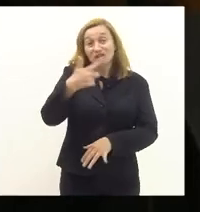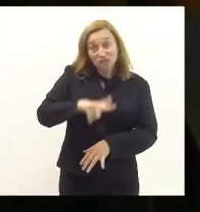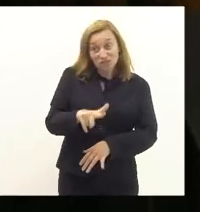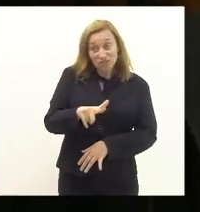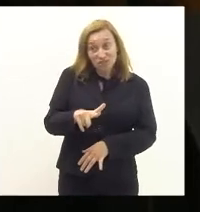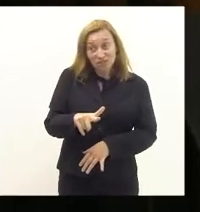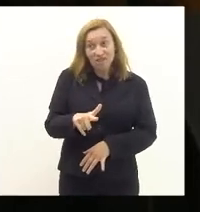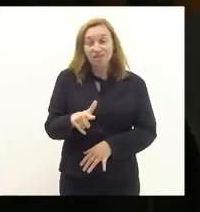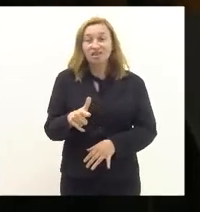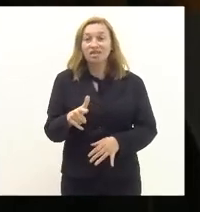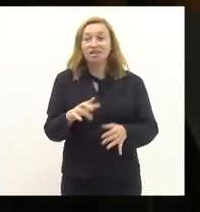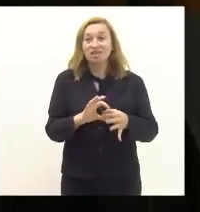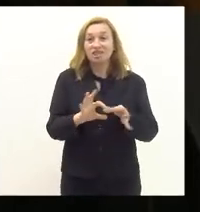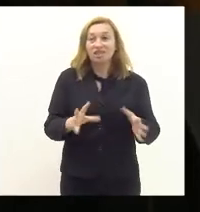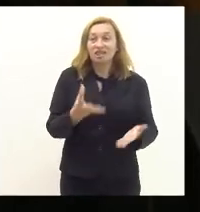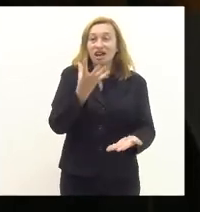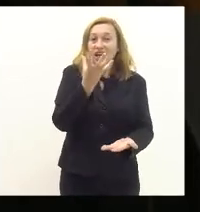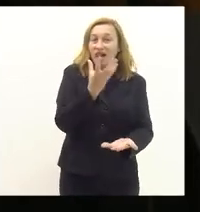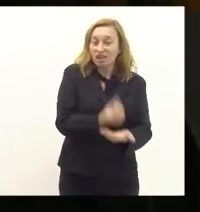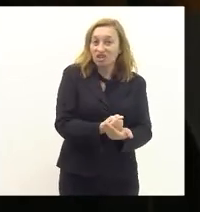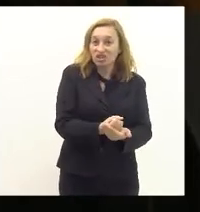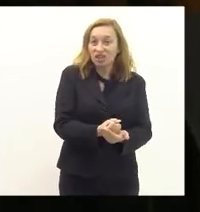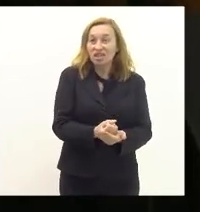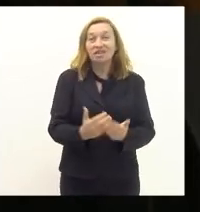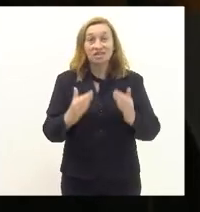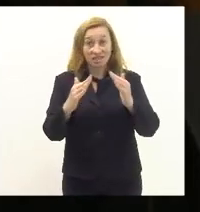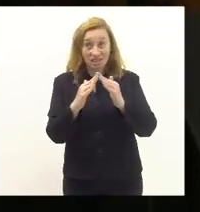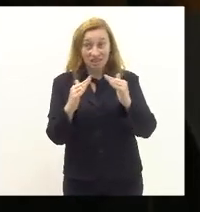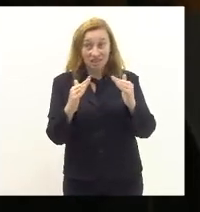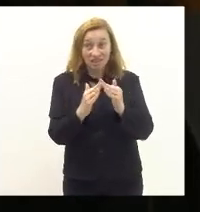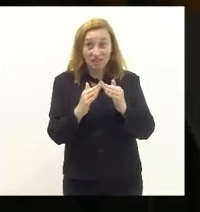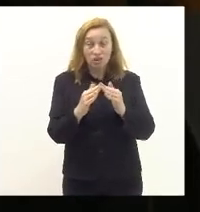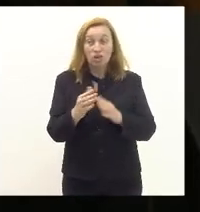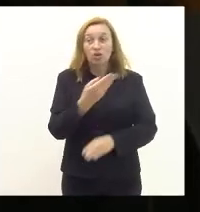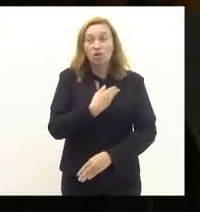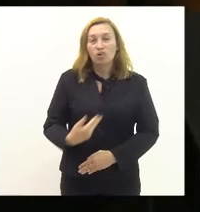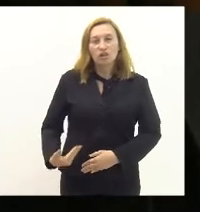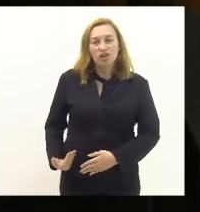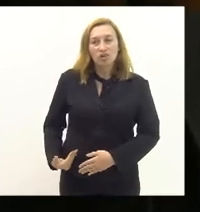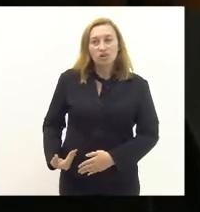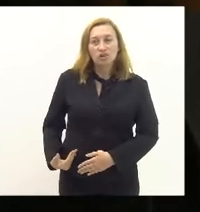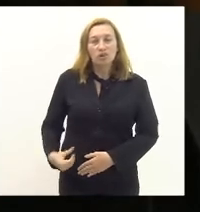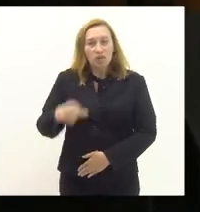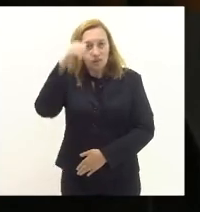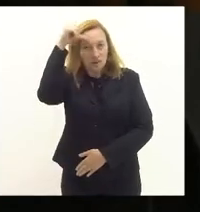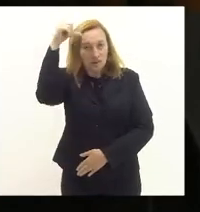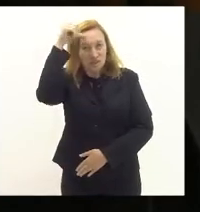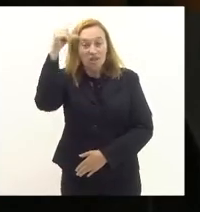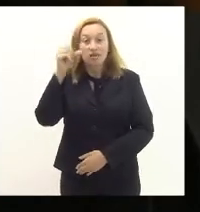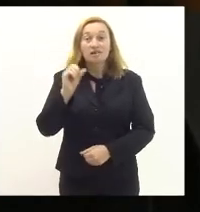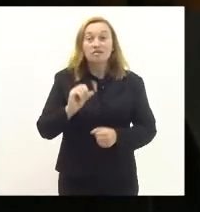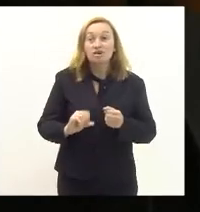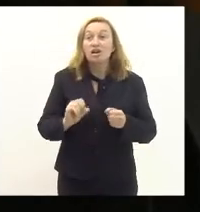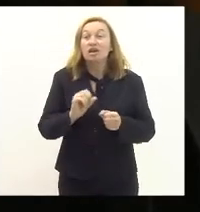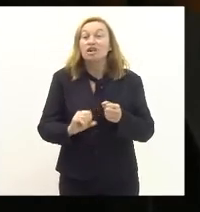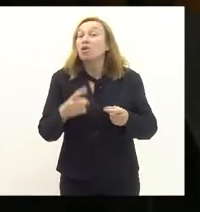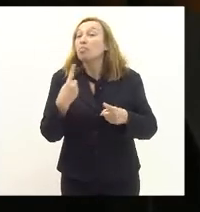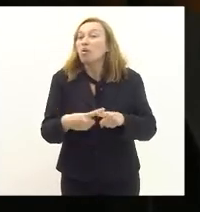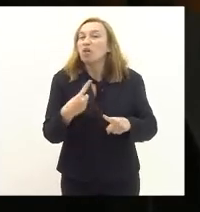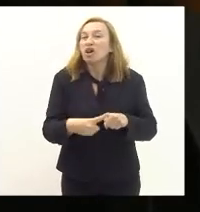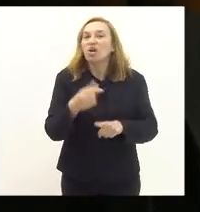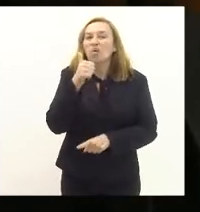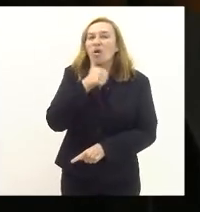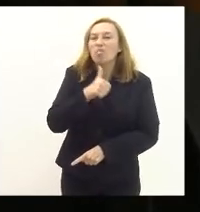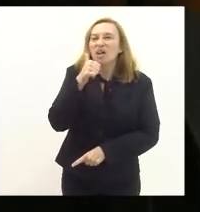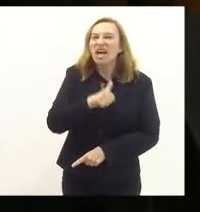eu quero deixar gravado nos anais dessa casa o que o governador Cláudio Castro tem feito, porque com as